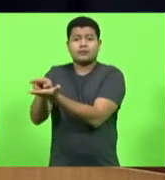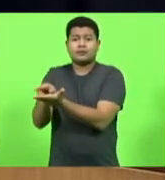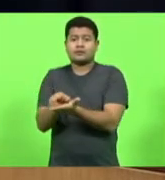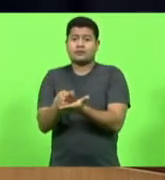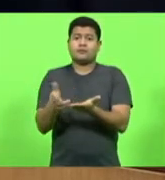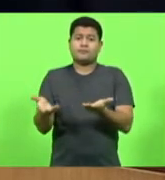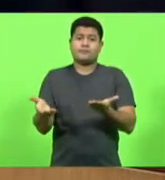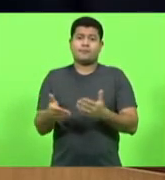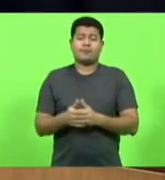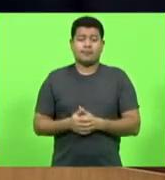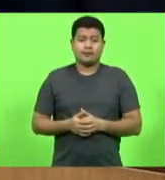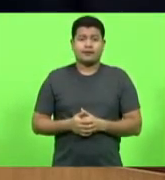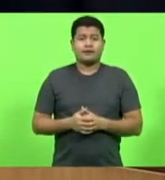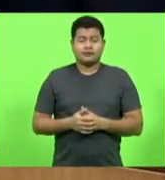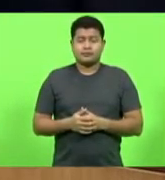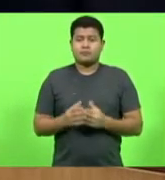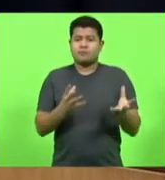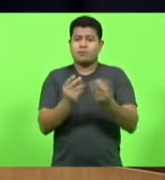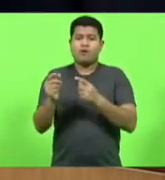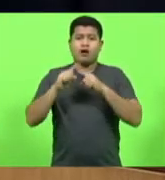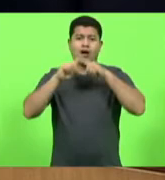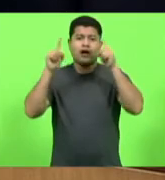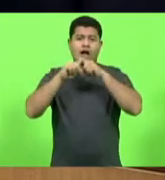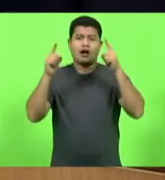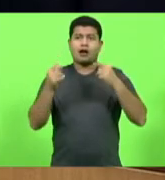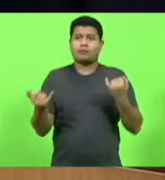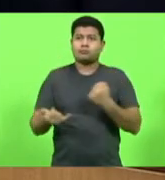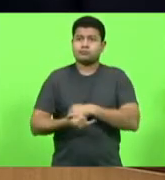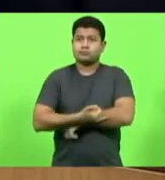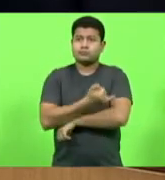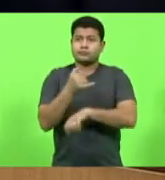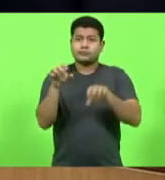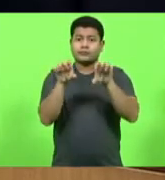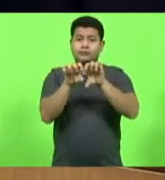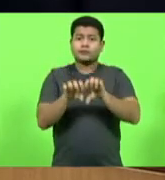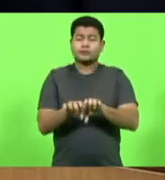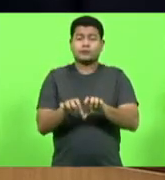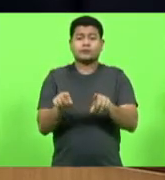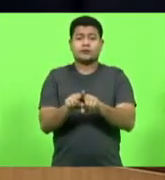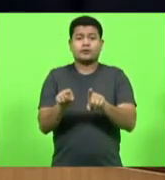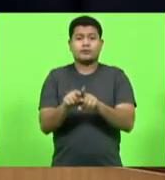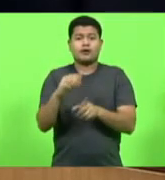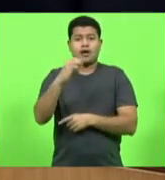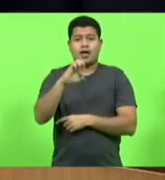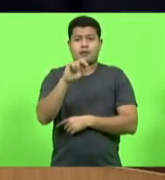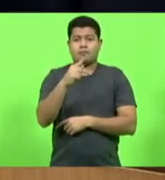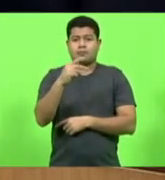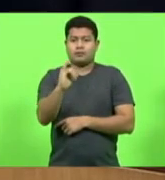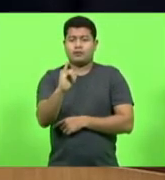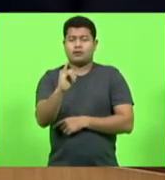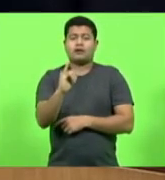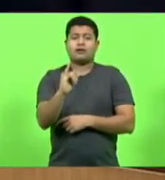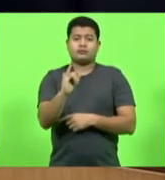dessas questões de infraestrutura, sobre a questão de EPIs, de equipamentos de proteção